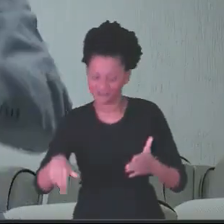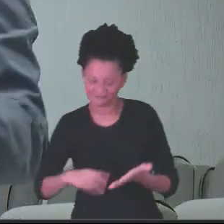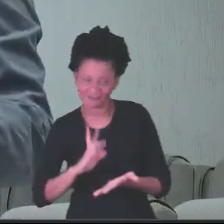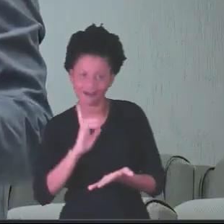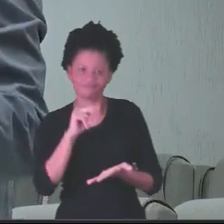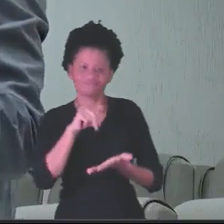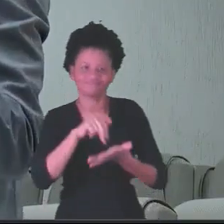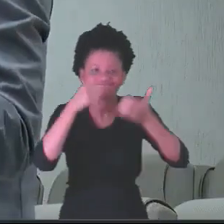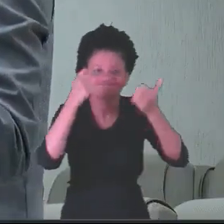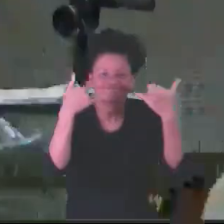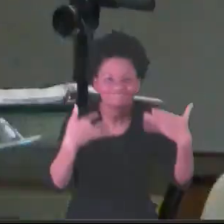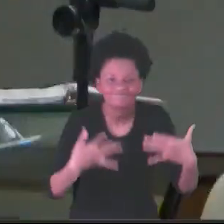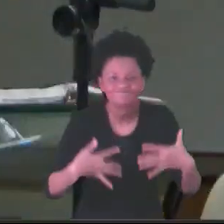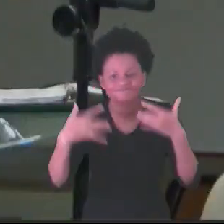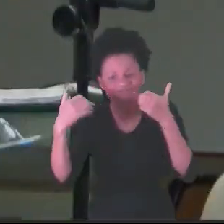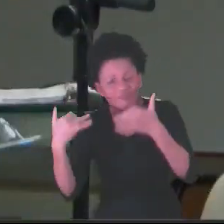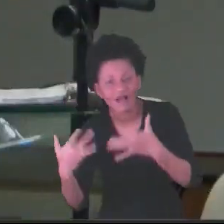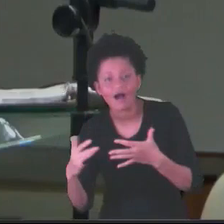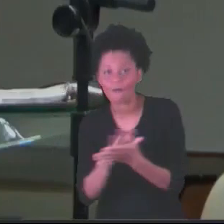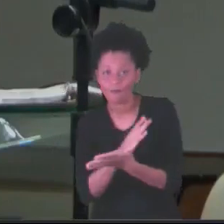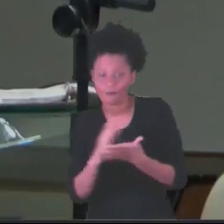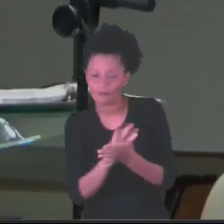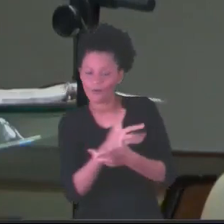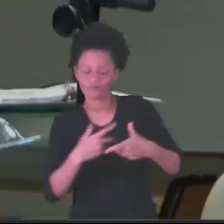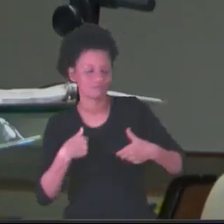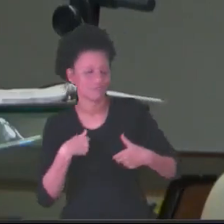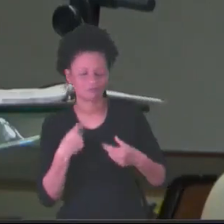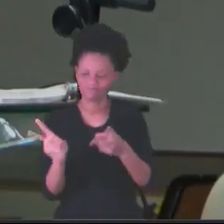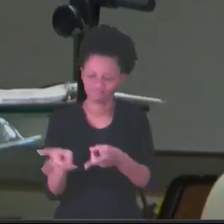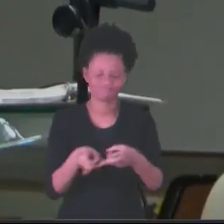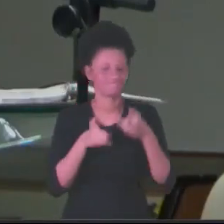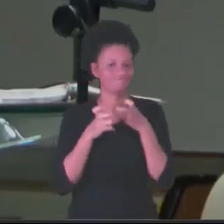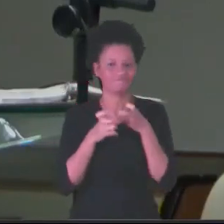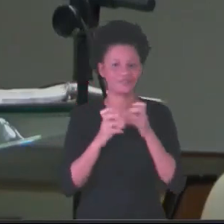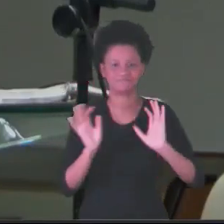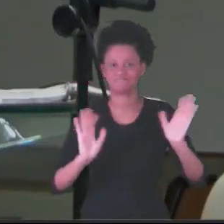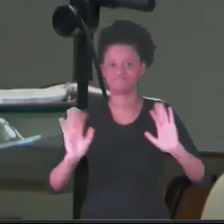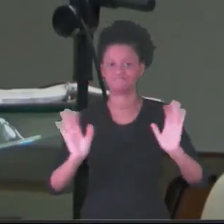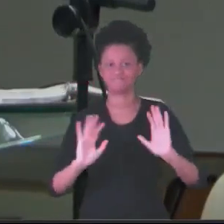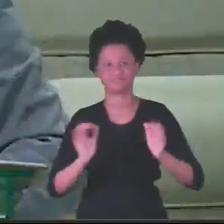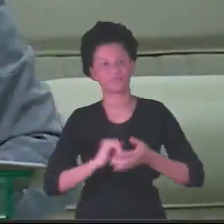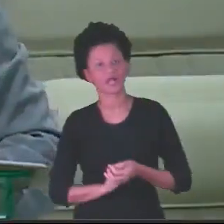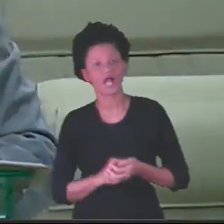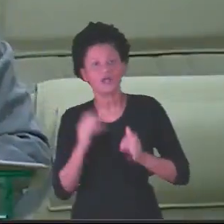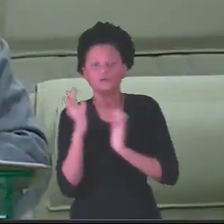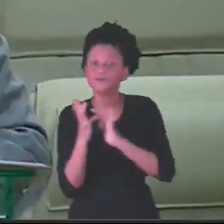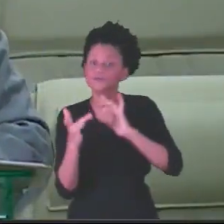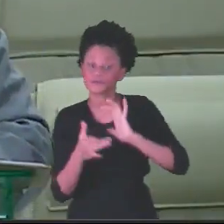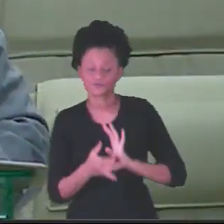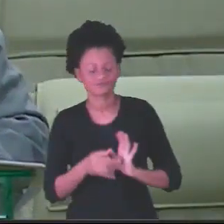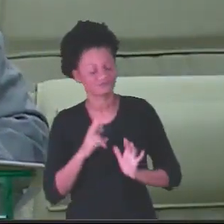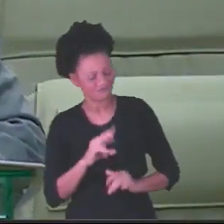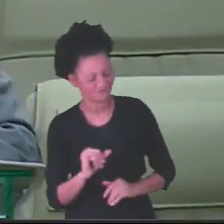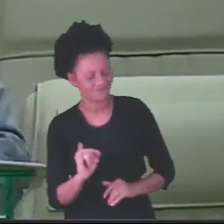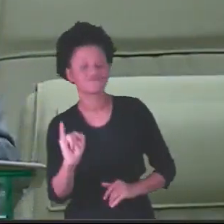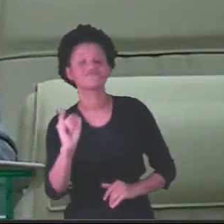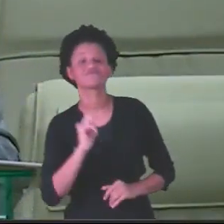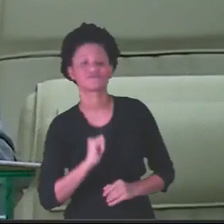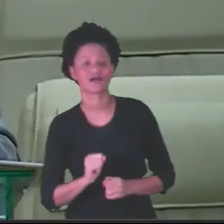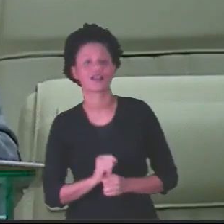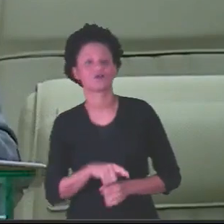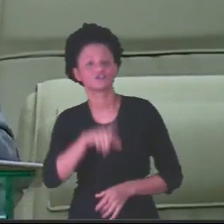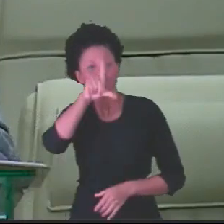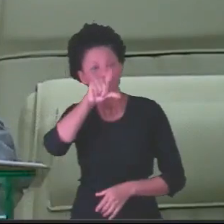vamos algumas coisas que muitas vezes nós não percebemos a princípio e jesus vai falar dos